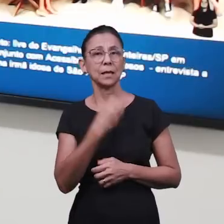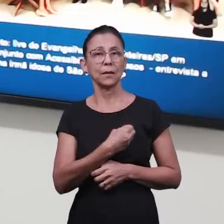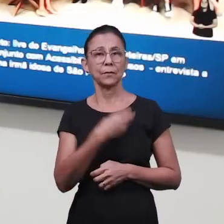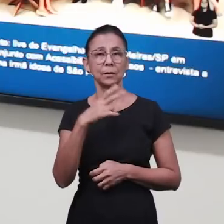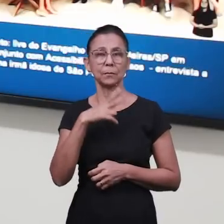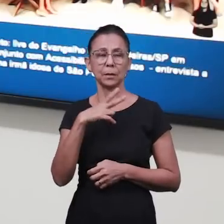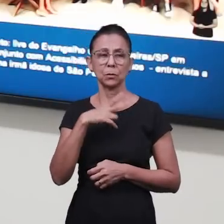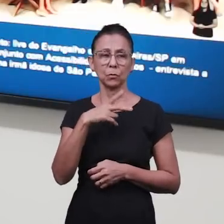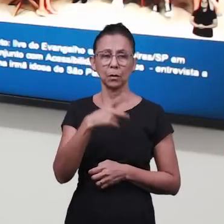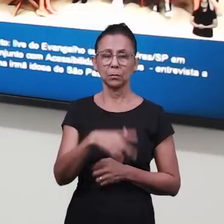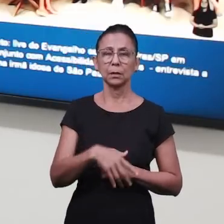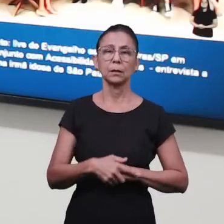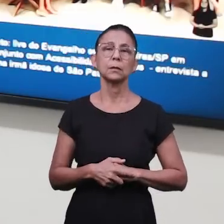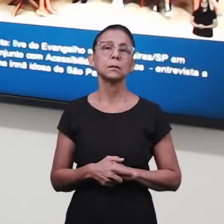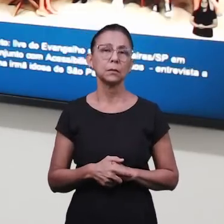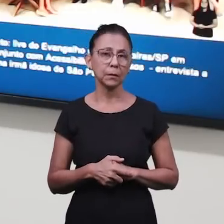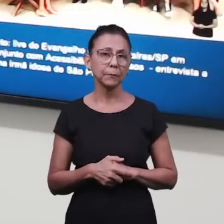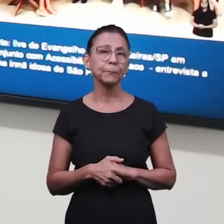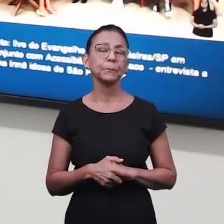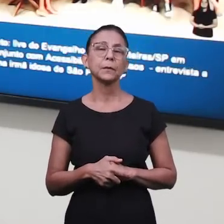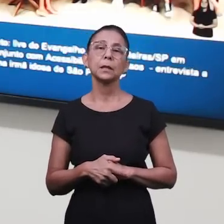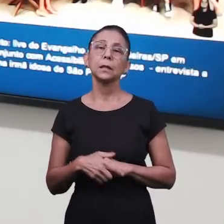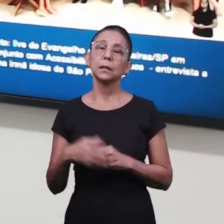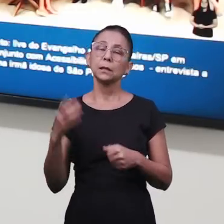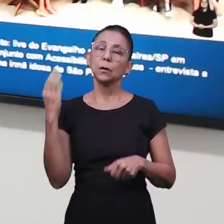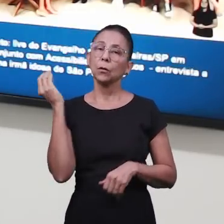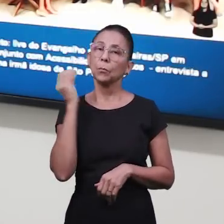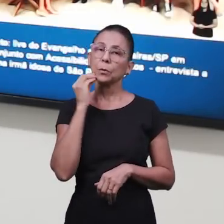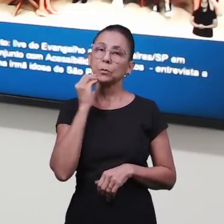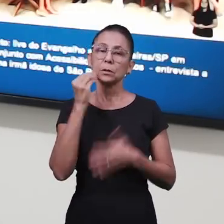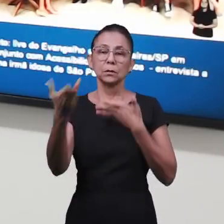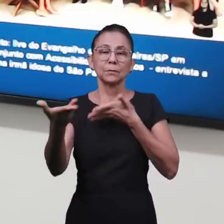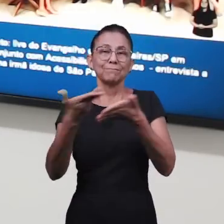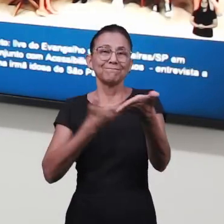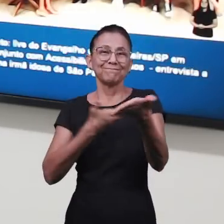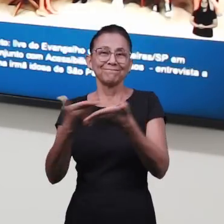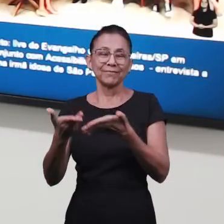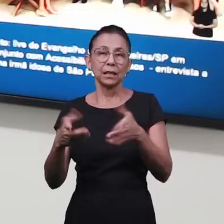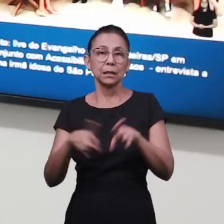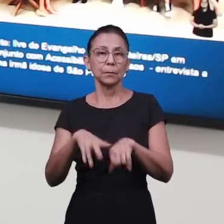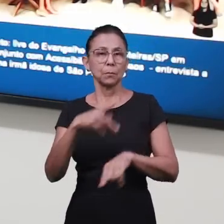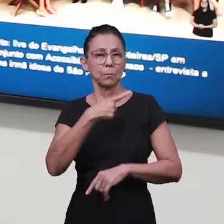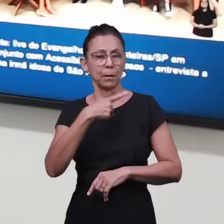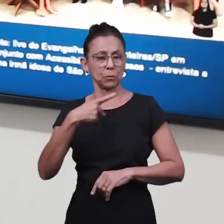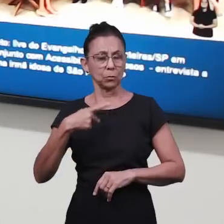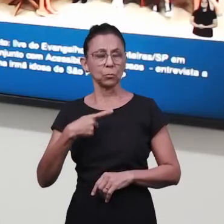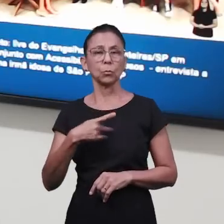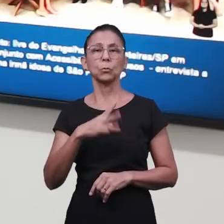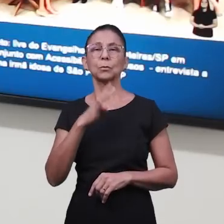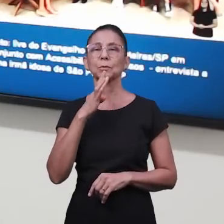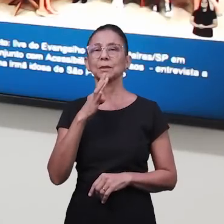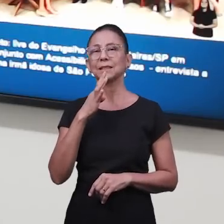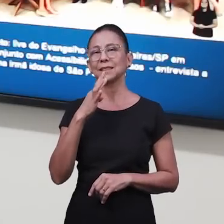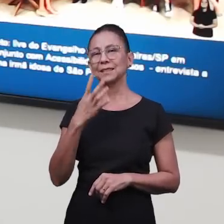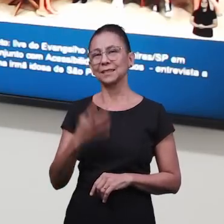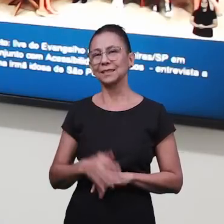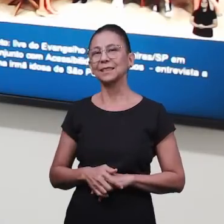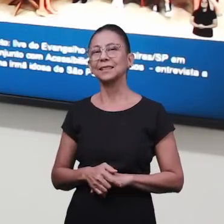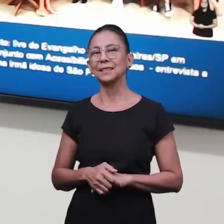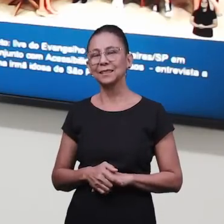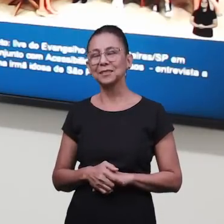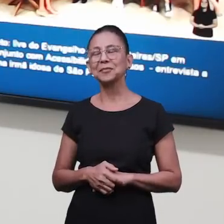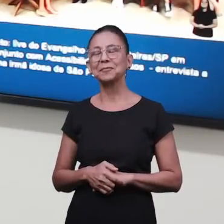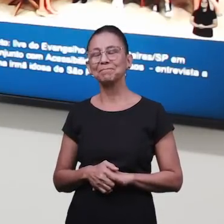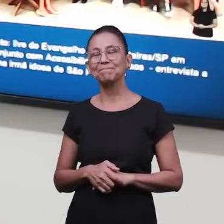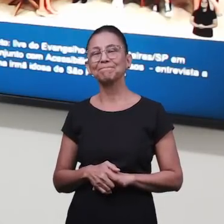Senhor. É uma oportunidade de valorização, de integração dos ministérios, das igrejas, conhecerem, né, e desfrutar das